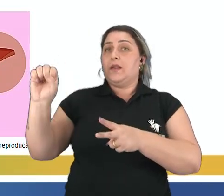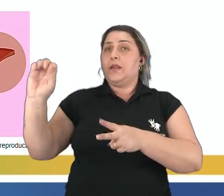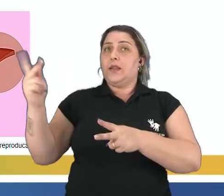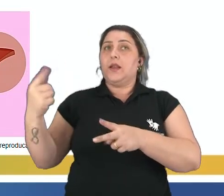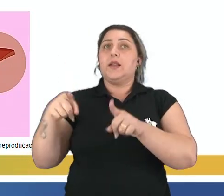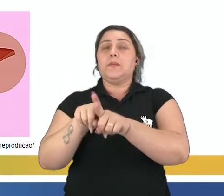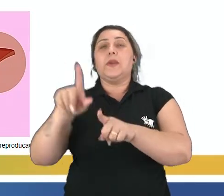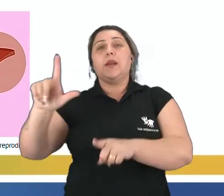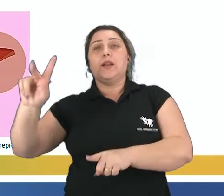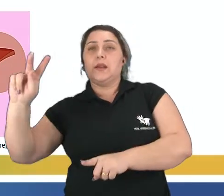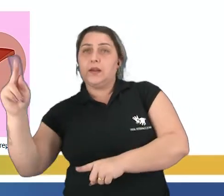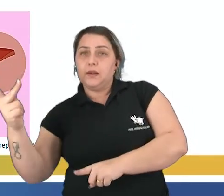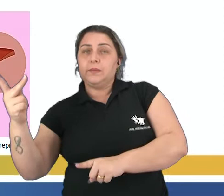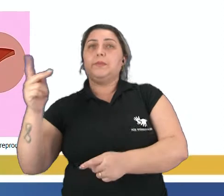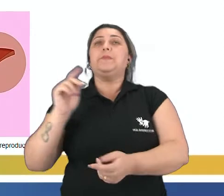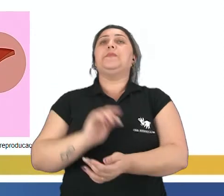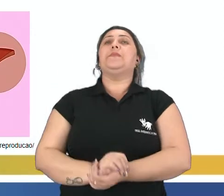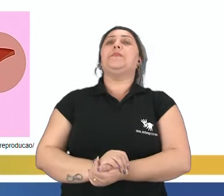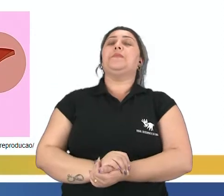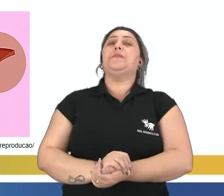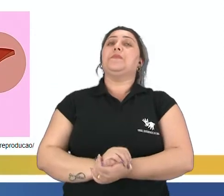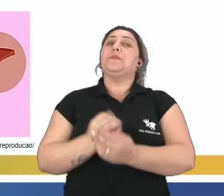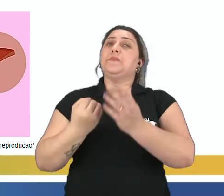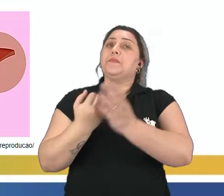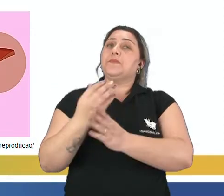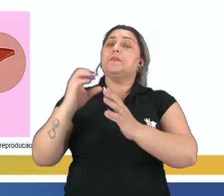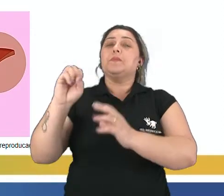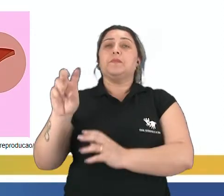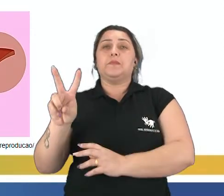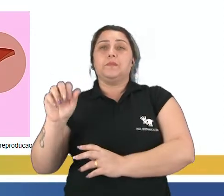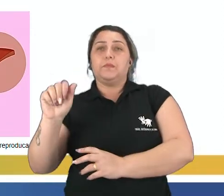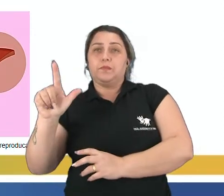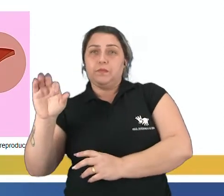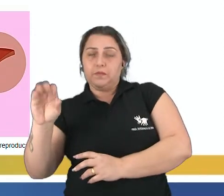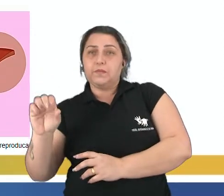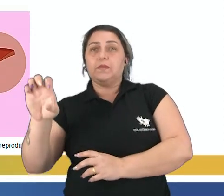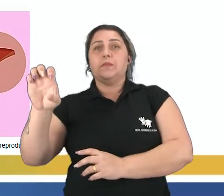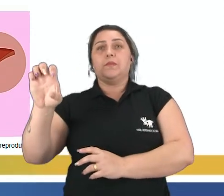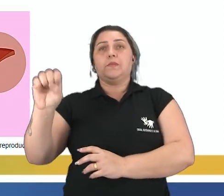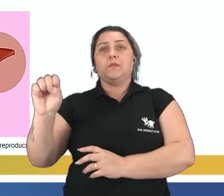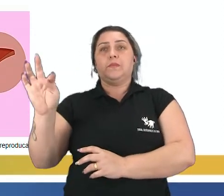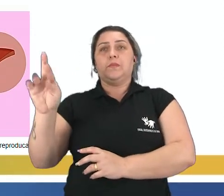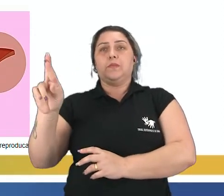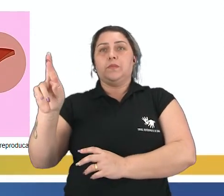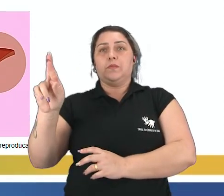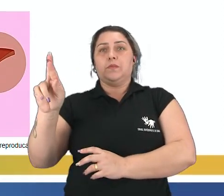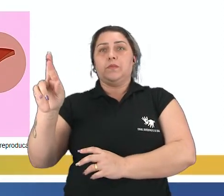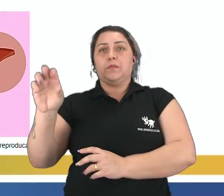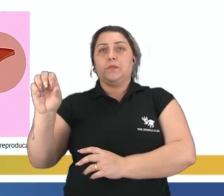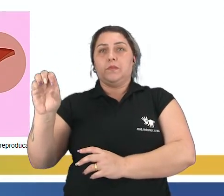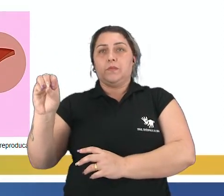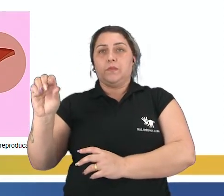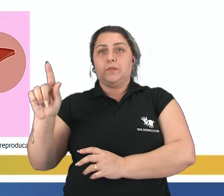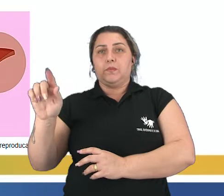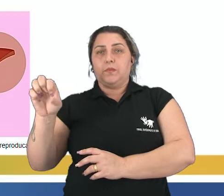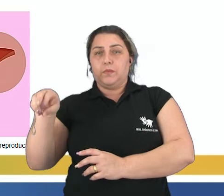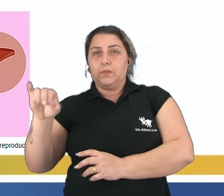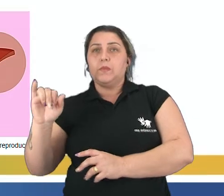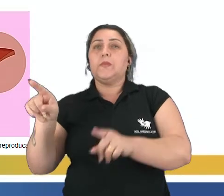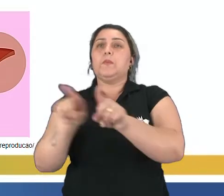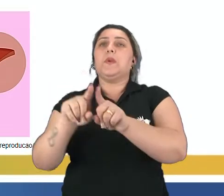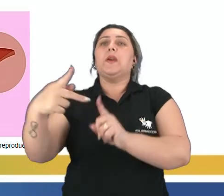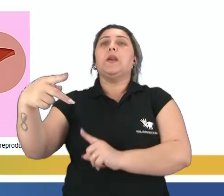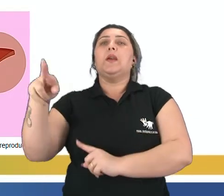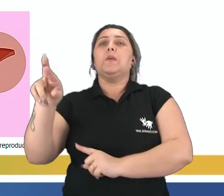FSH e LH. E os produzidos pelos ovários, que no caso é o estrogênio e a progesterona. Como